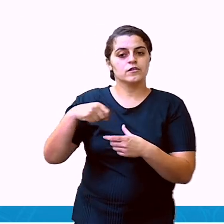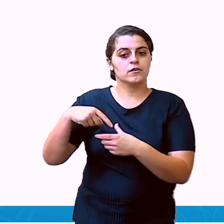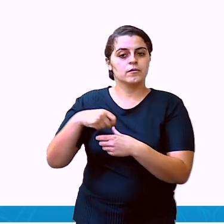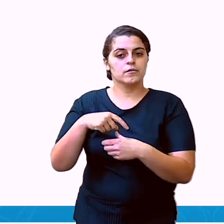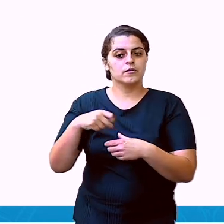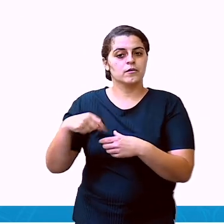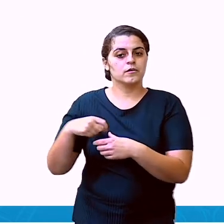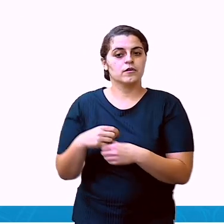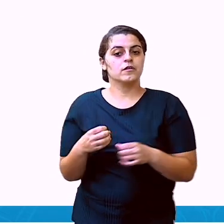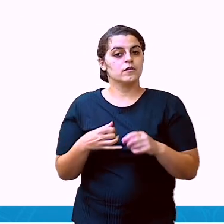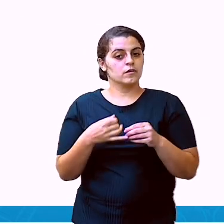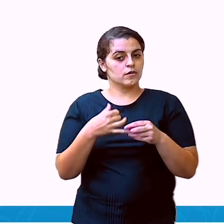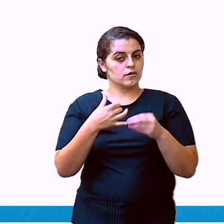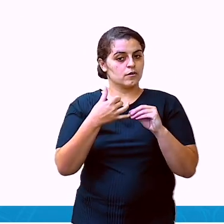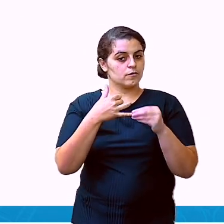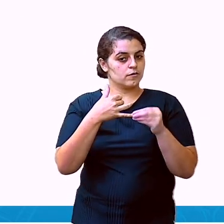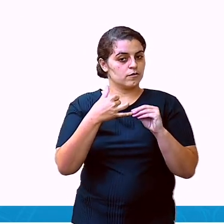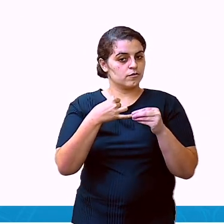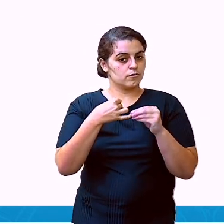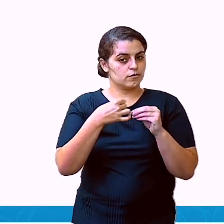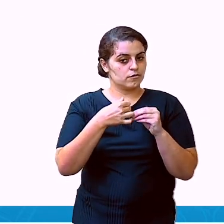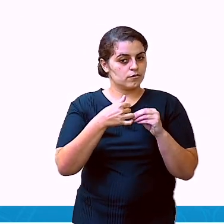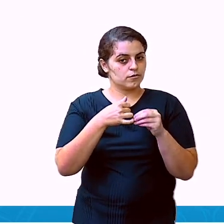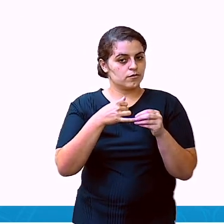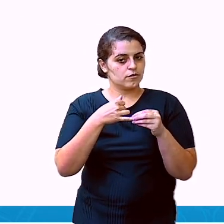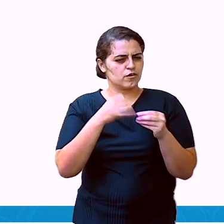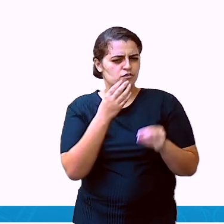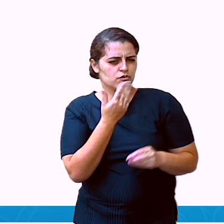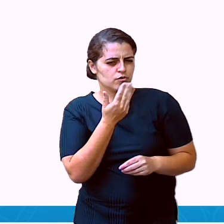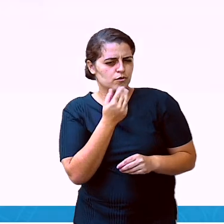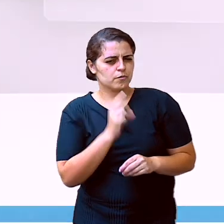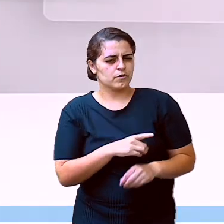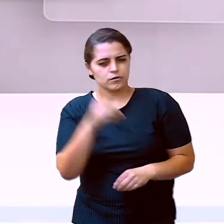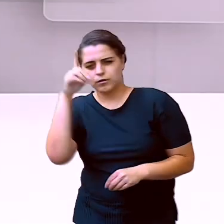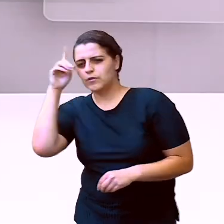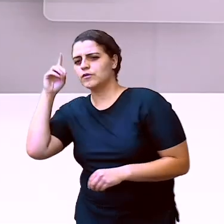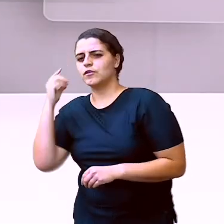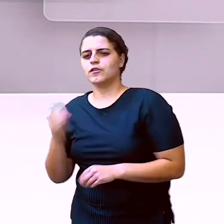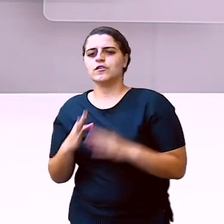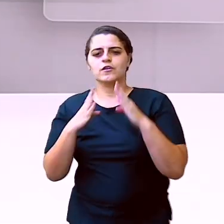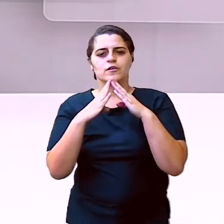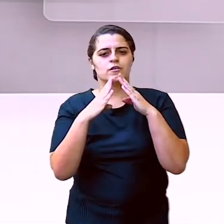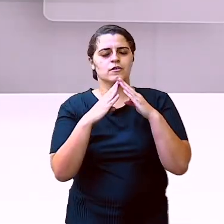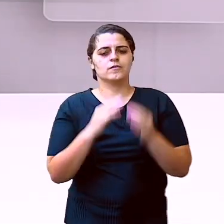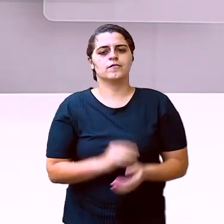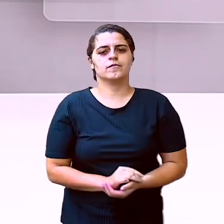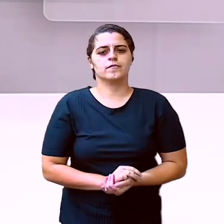mesmo? Que é o feijão. Este feijão que nós comemos todos os dias em nossa casa.